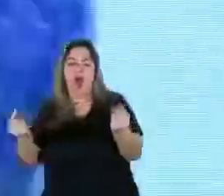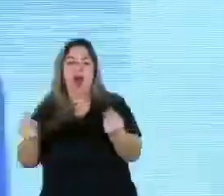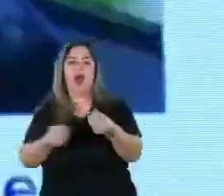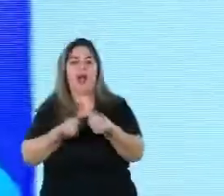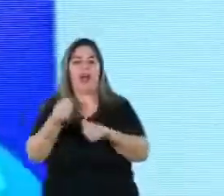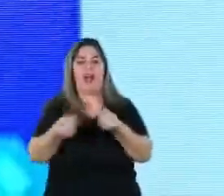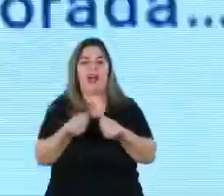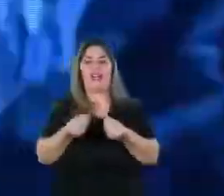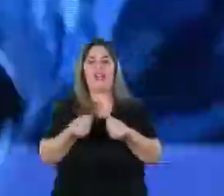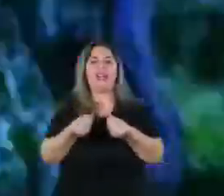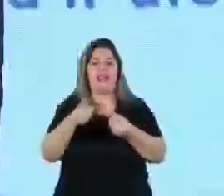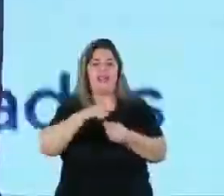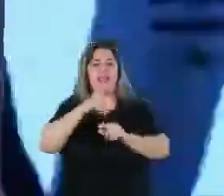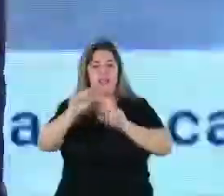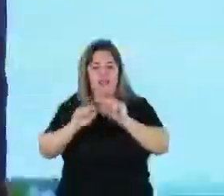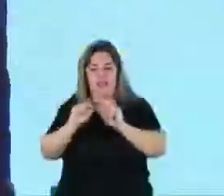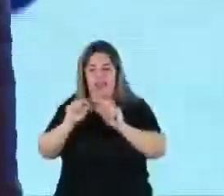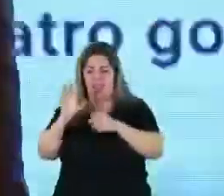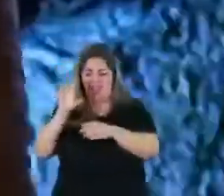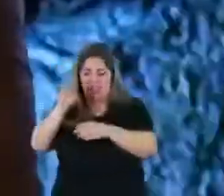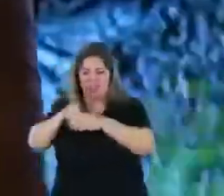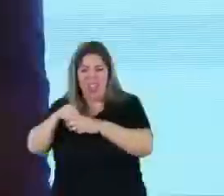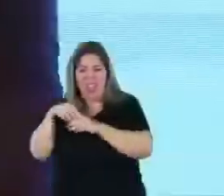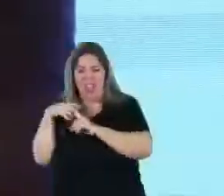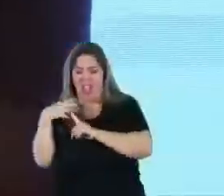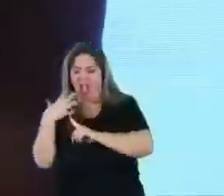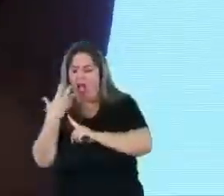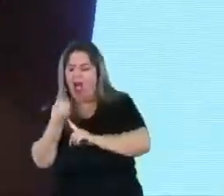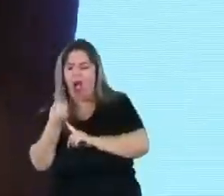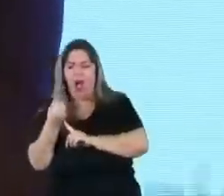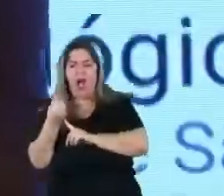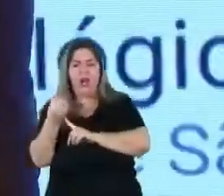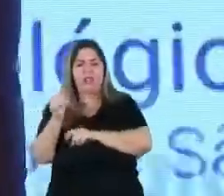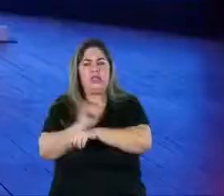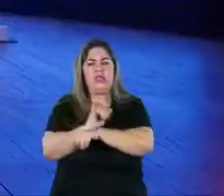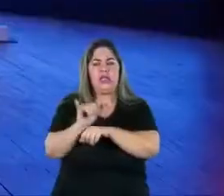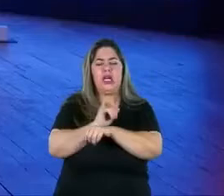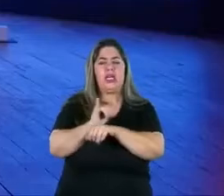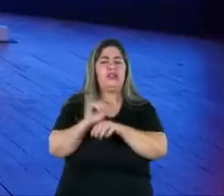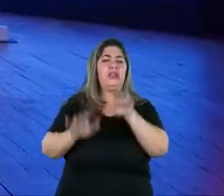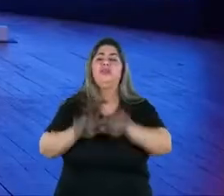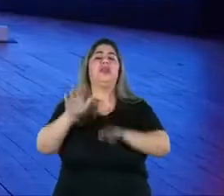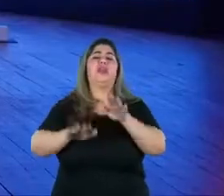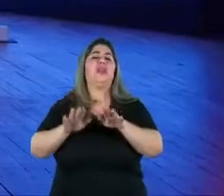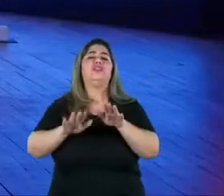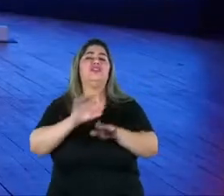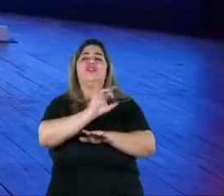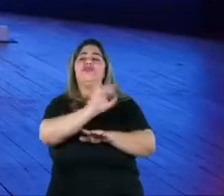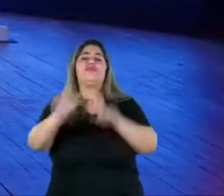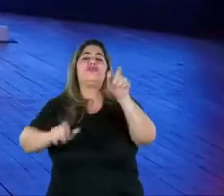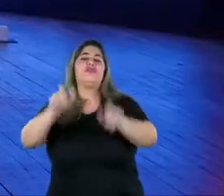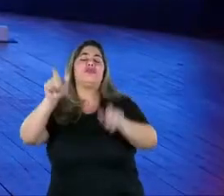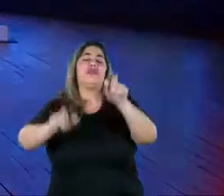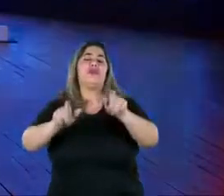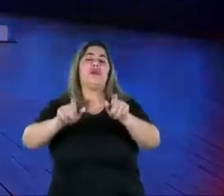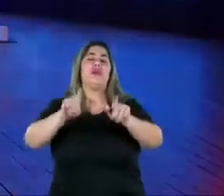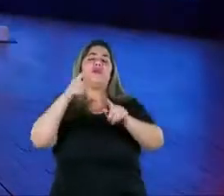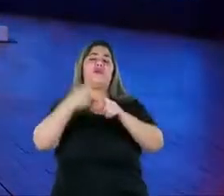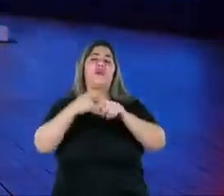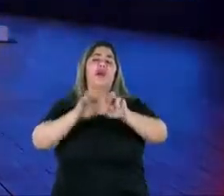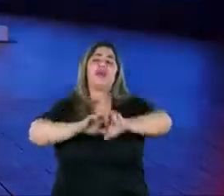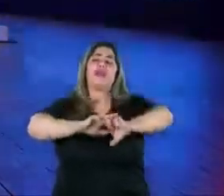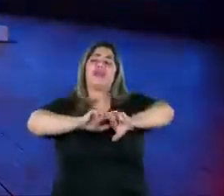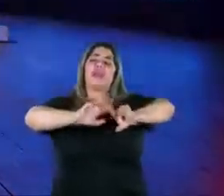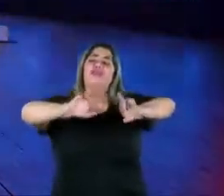supõe a presença inevitável da arte e da estratégia no pensamento complexo. A ideia de estratégia une-se à